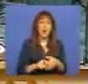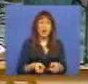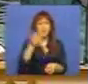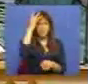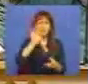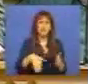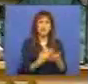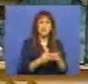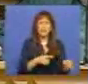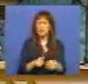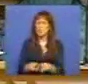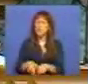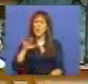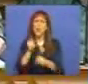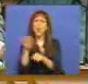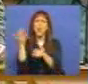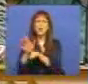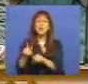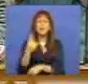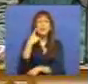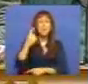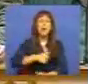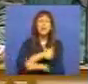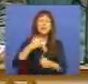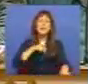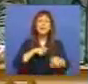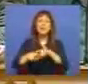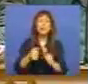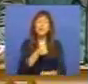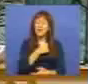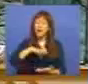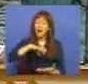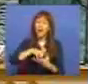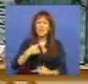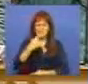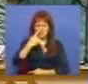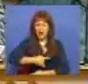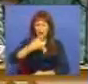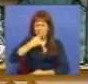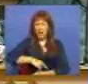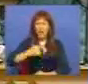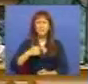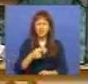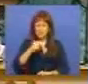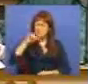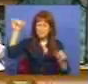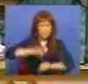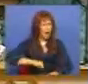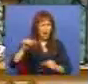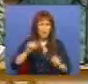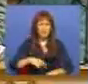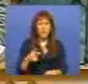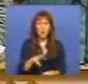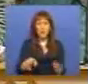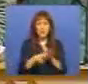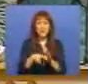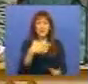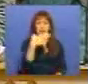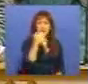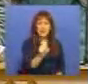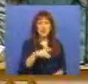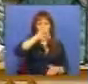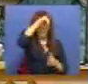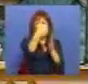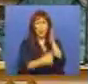aqui já foi referido. Um e outro exemplo mostram bem que as políticas de habitação têm falhado e estão erradas. O artigo 65